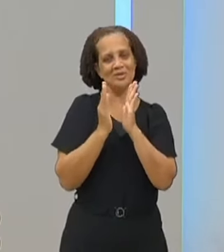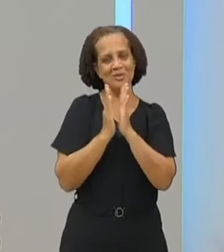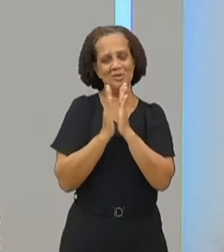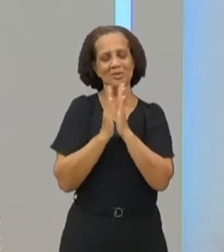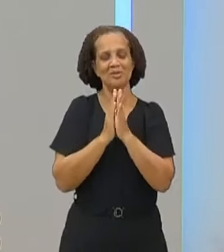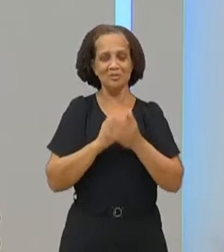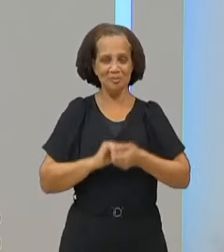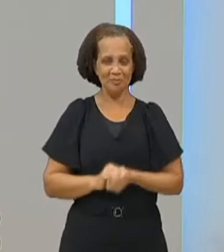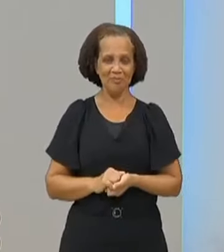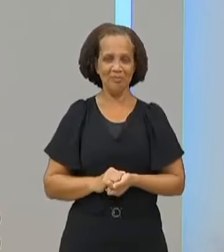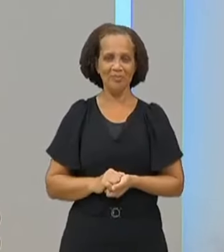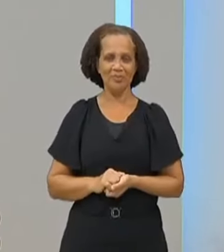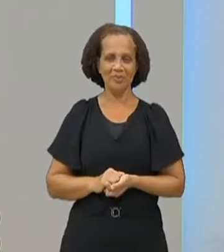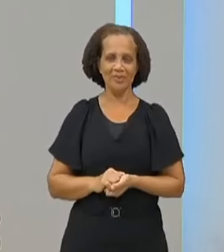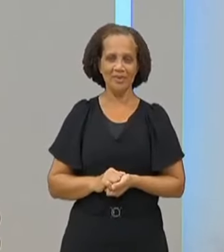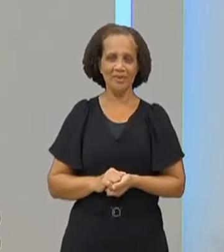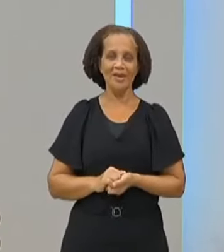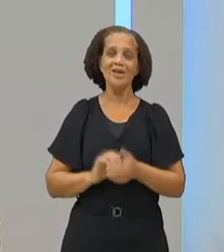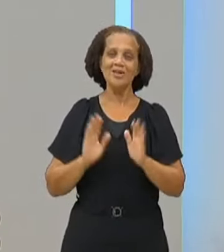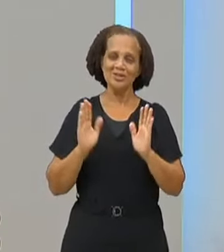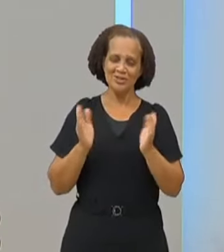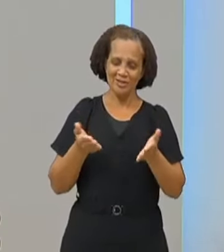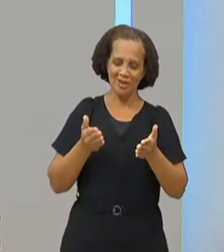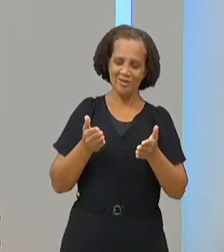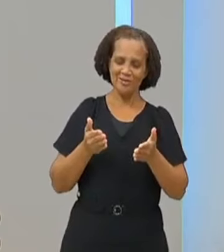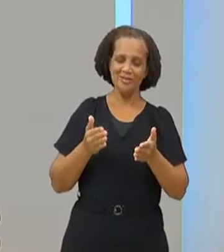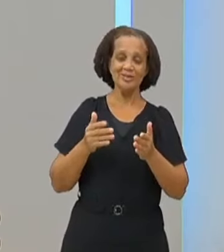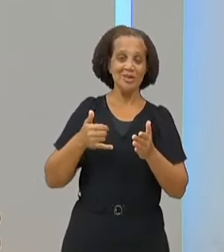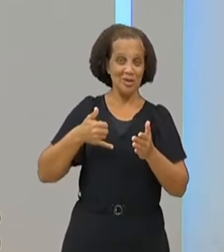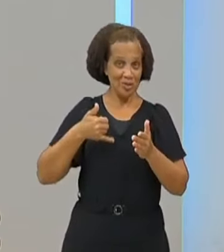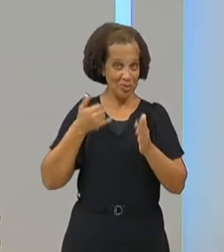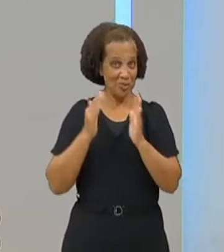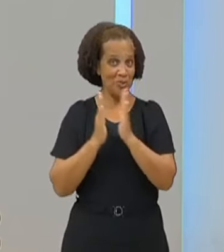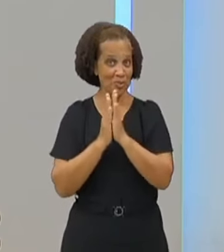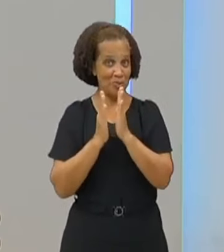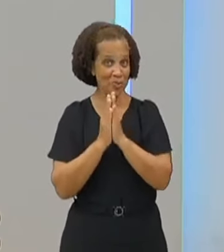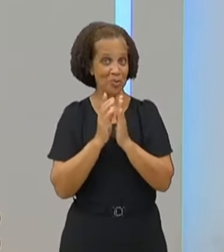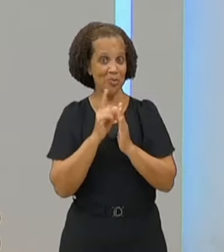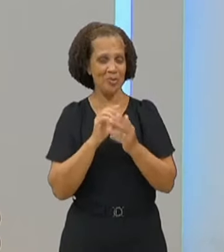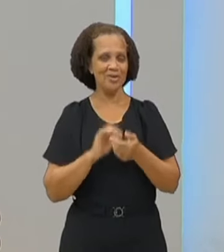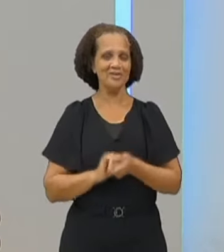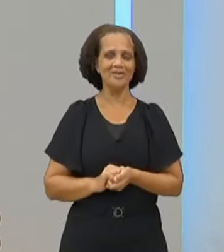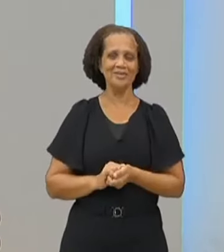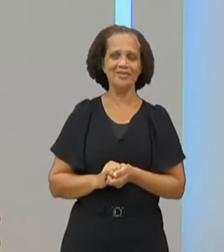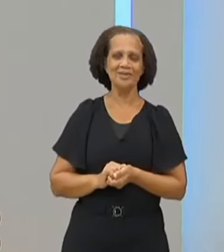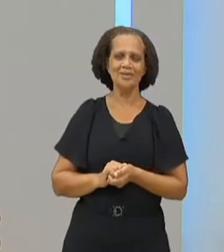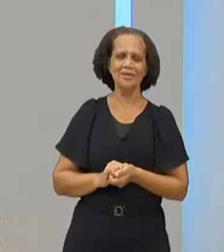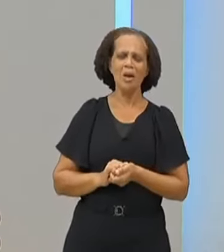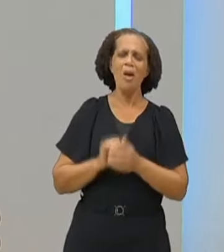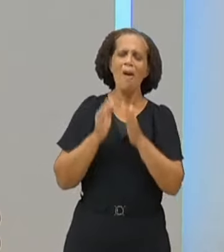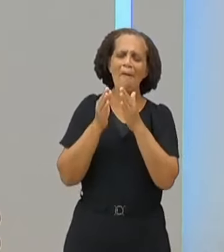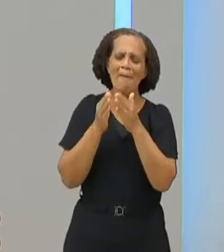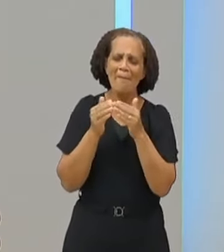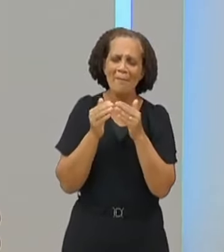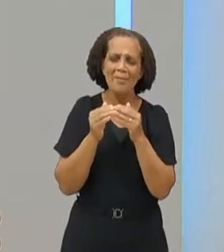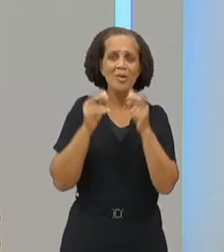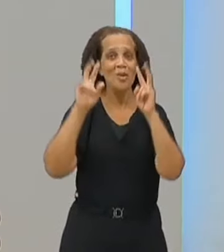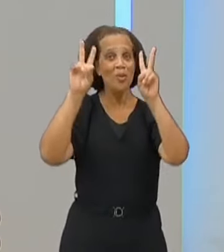Senhor. E hoje já comemoramos o seu aniversário e ele pediu um tema e disse: eu gostaria que